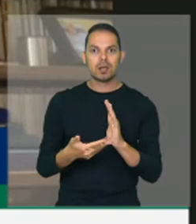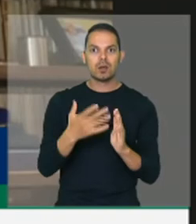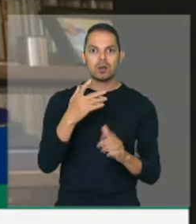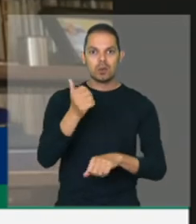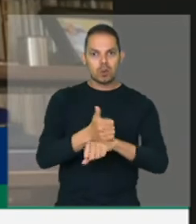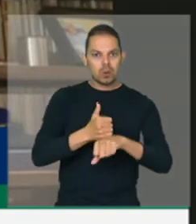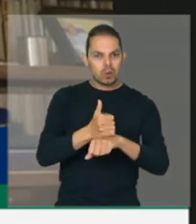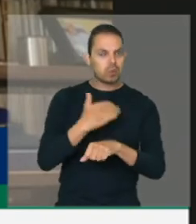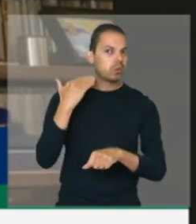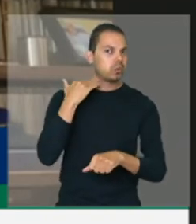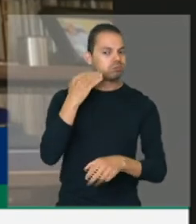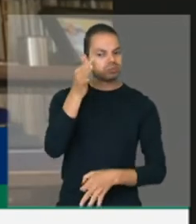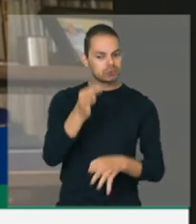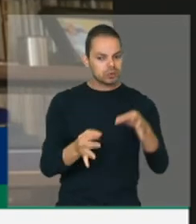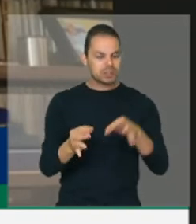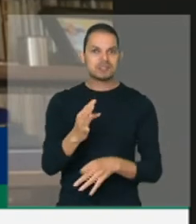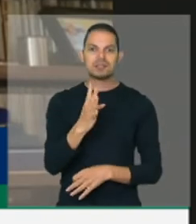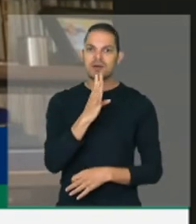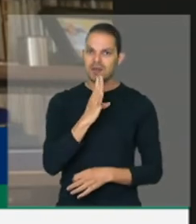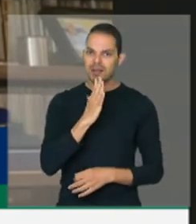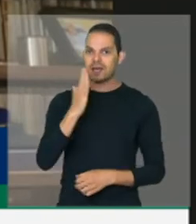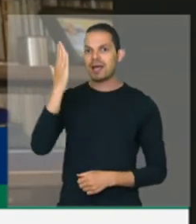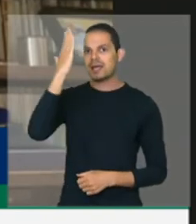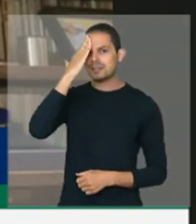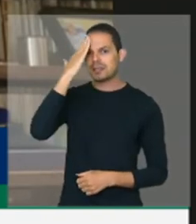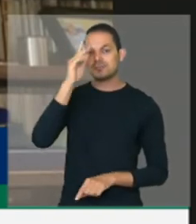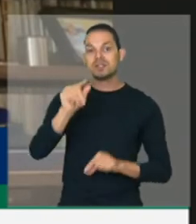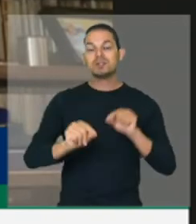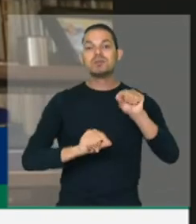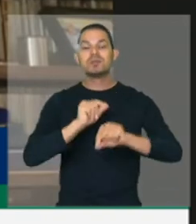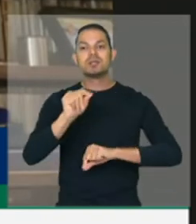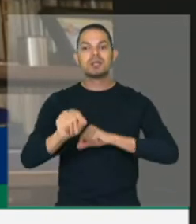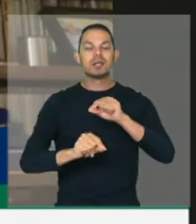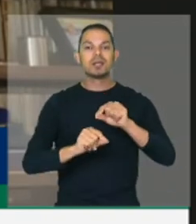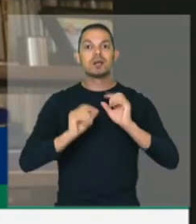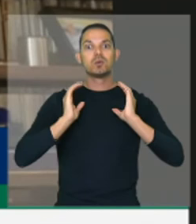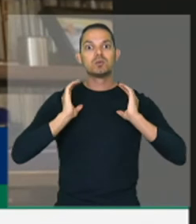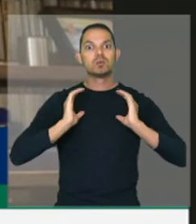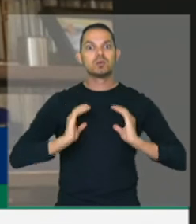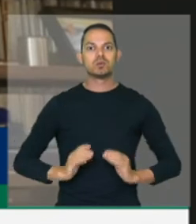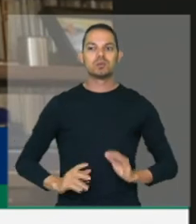disso? É exatamente a conduta